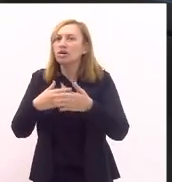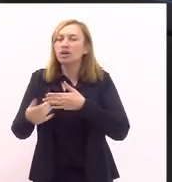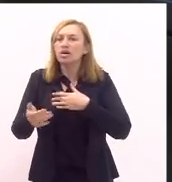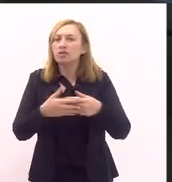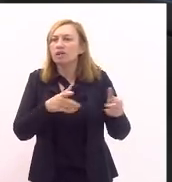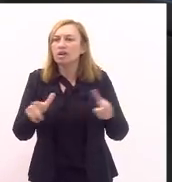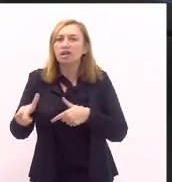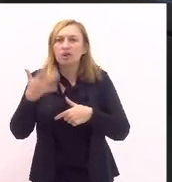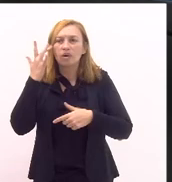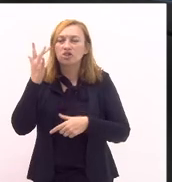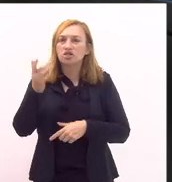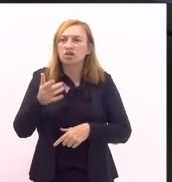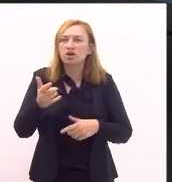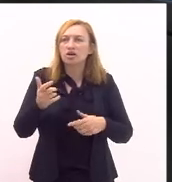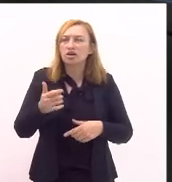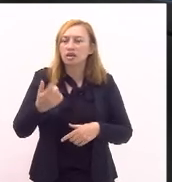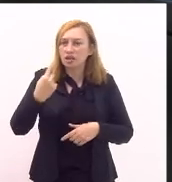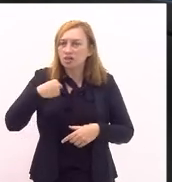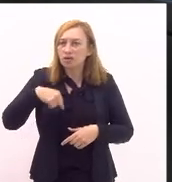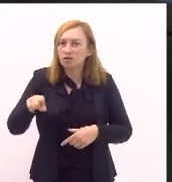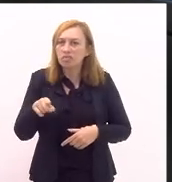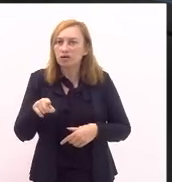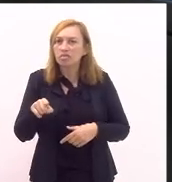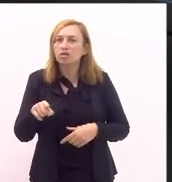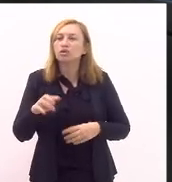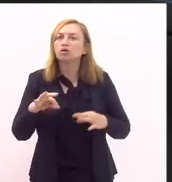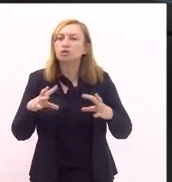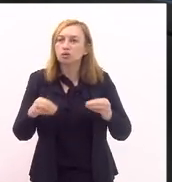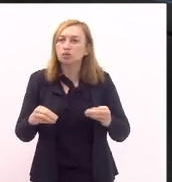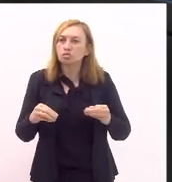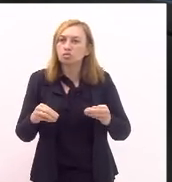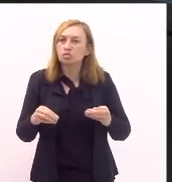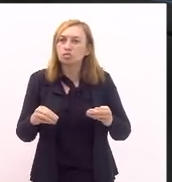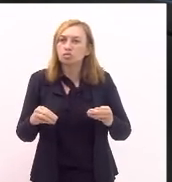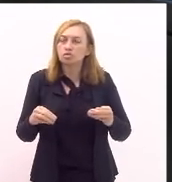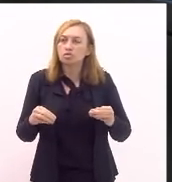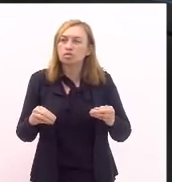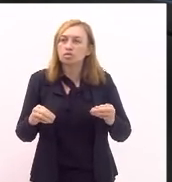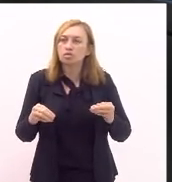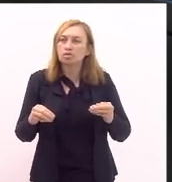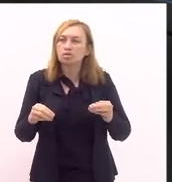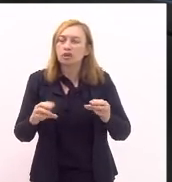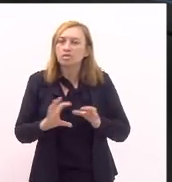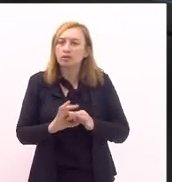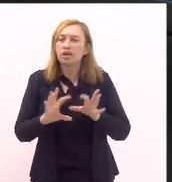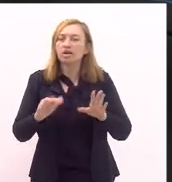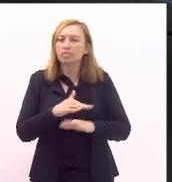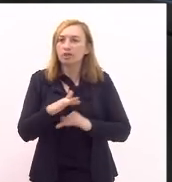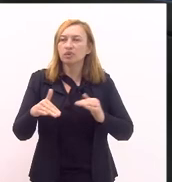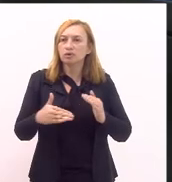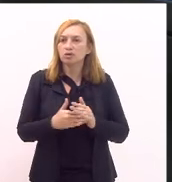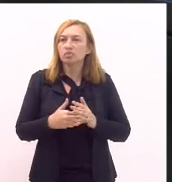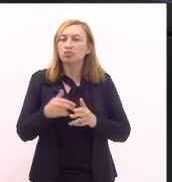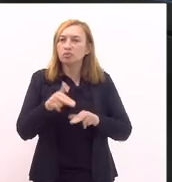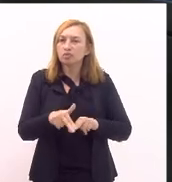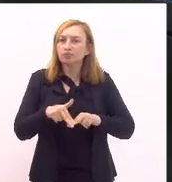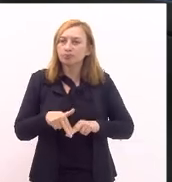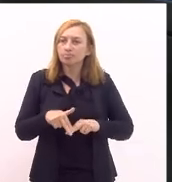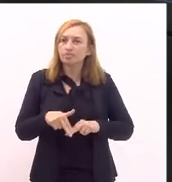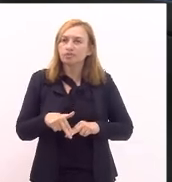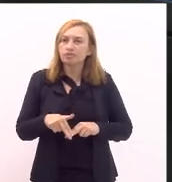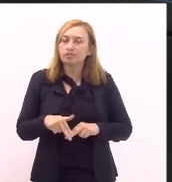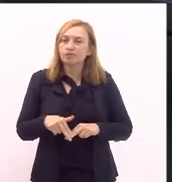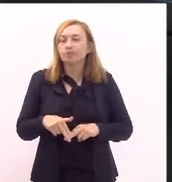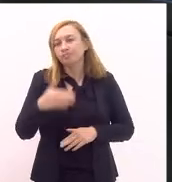achar que eu devo ir e tudo isso estará colocado ao meu alcance bom então por isso minha